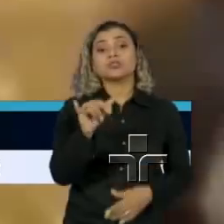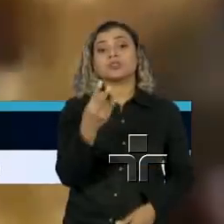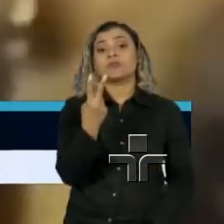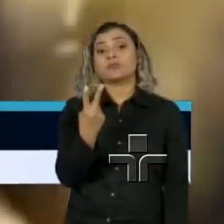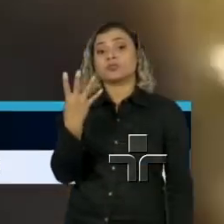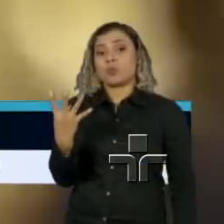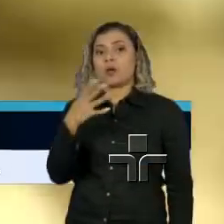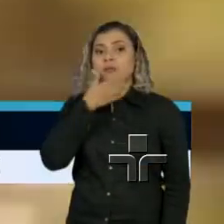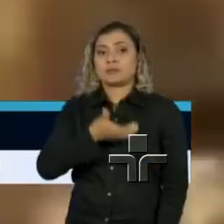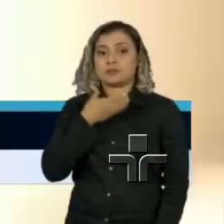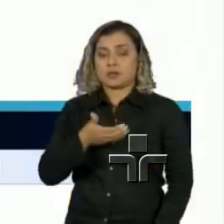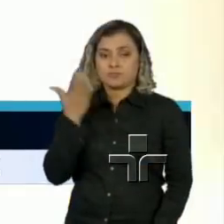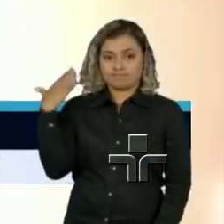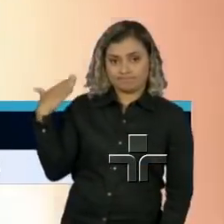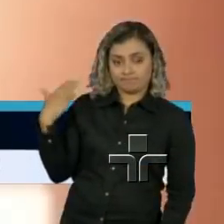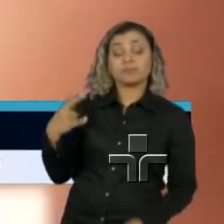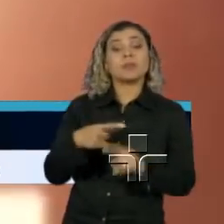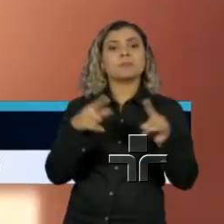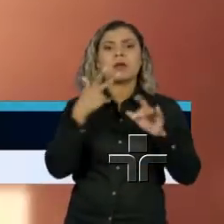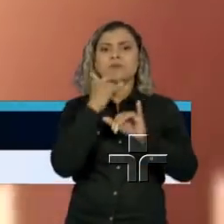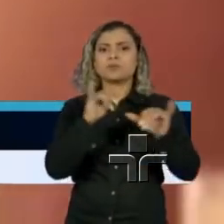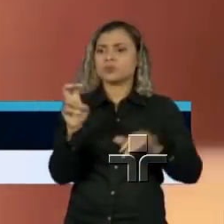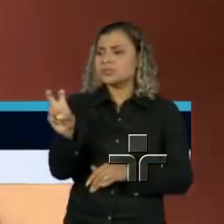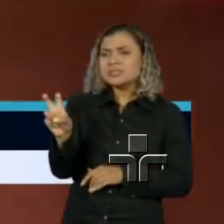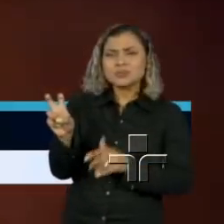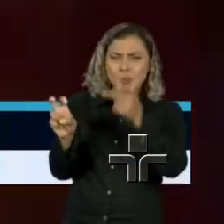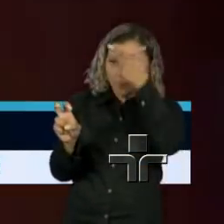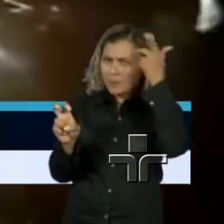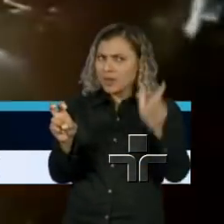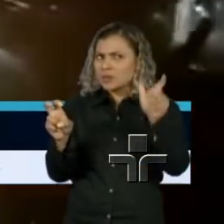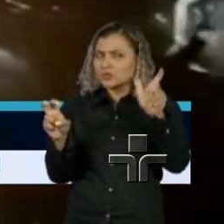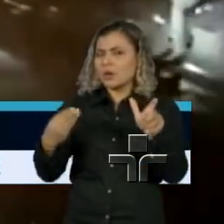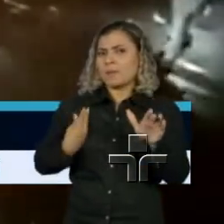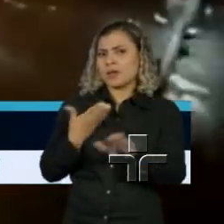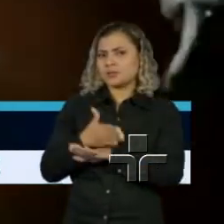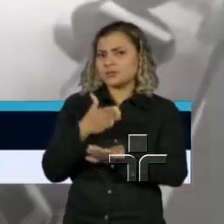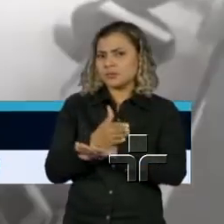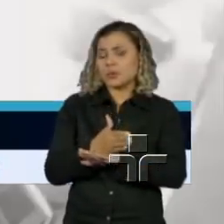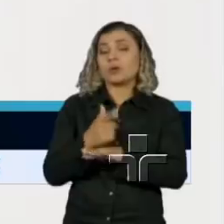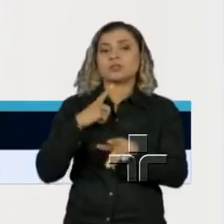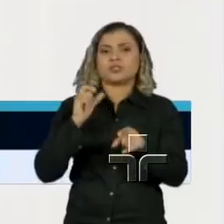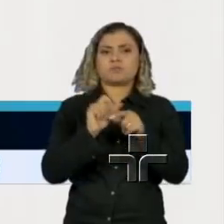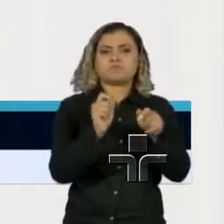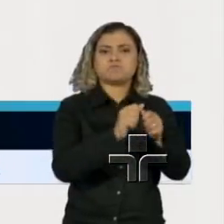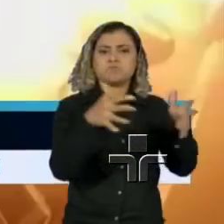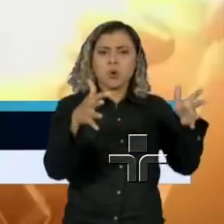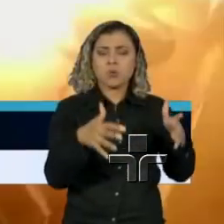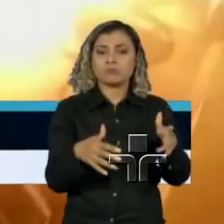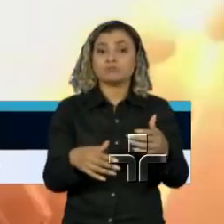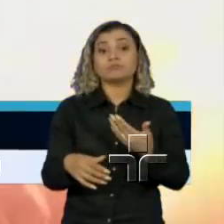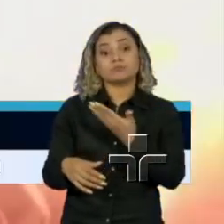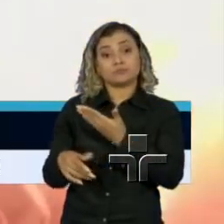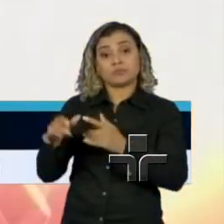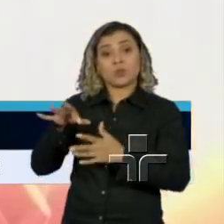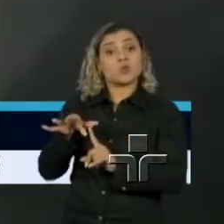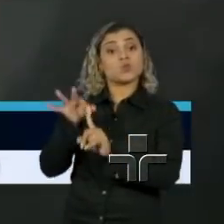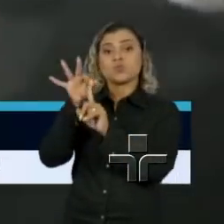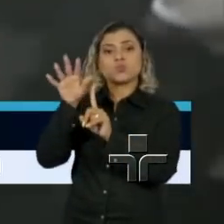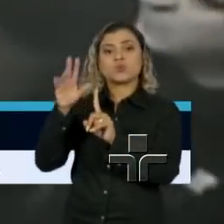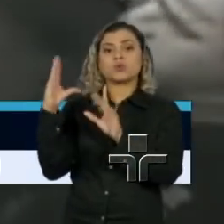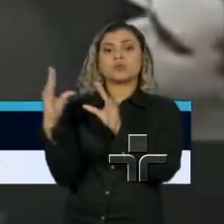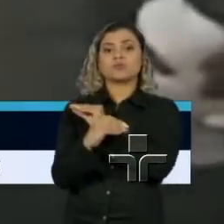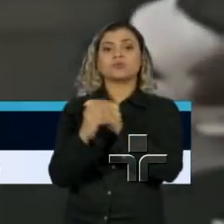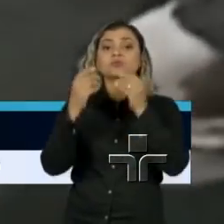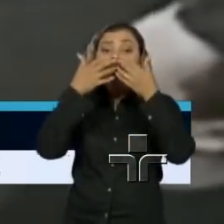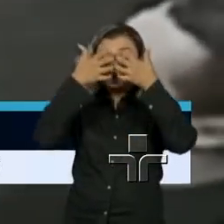dezembro. Investigadores afirmam que 5 pessoas participaram do ataque, com coquetéis Molotov, e que Fauzi foi o único que fugiu